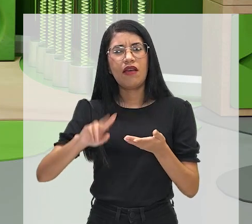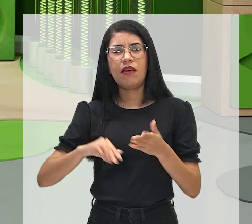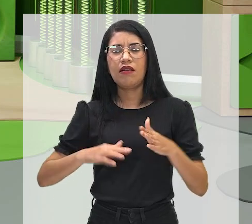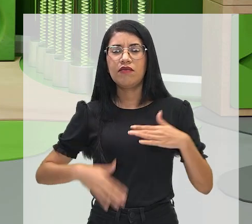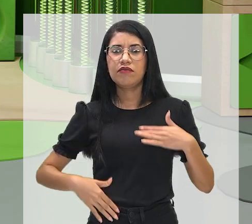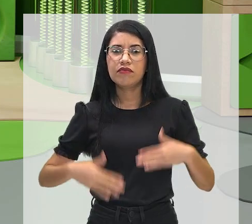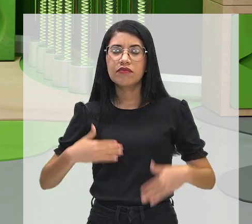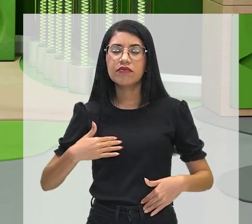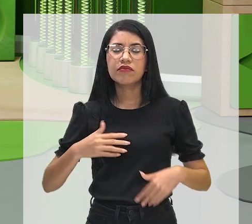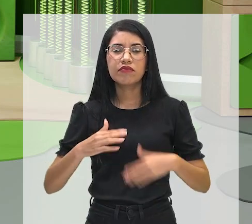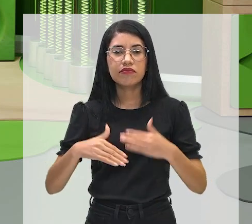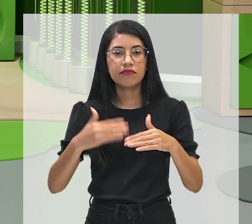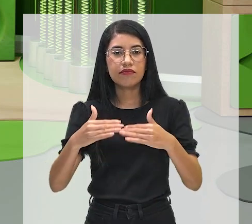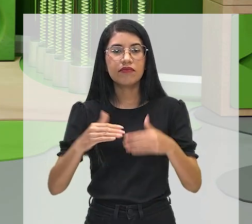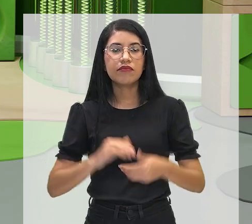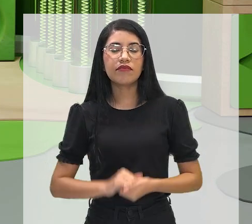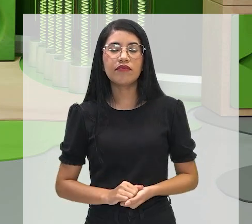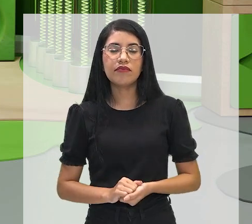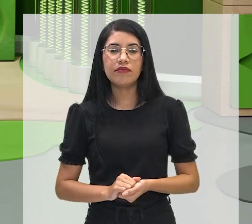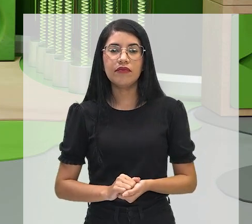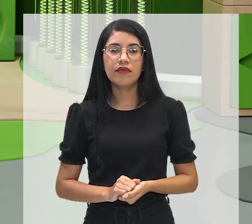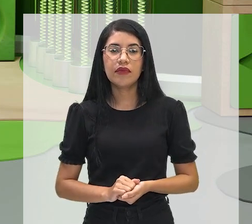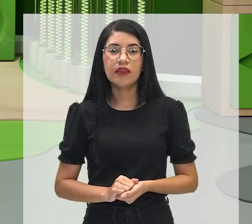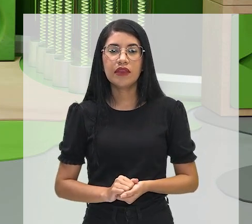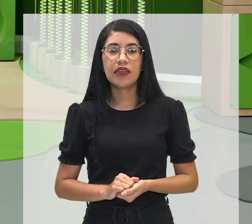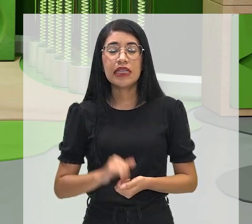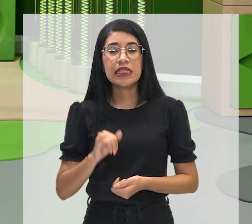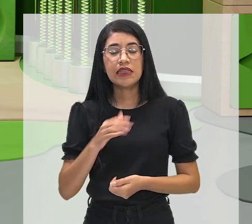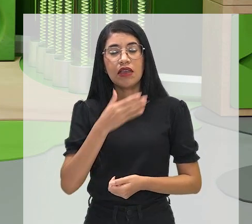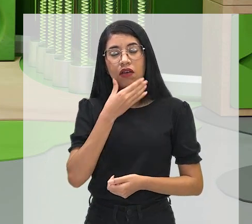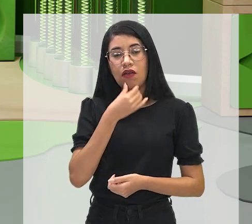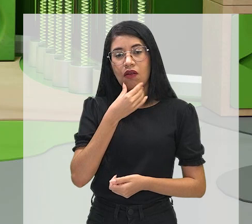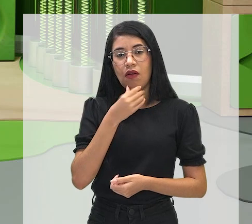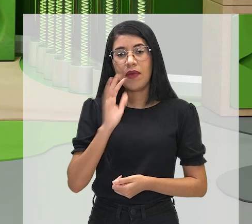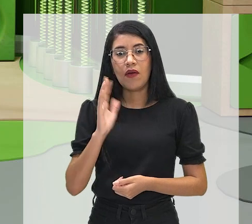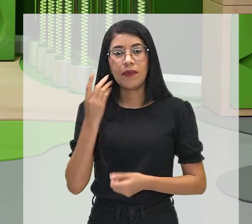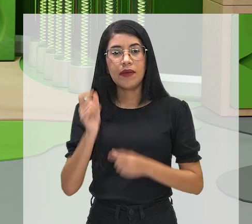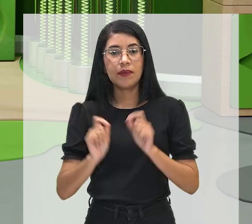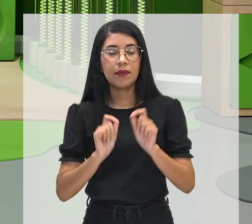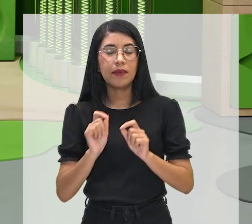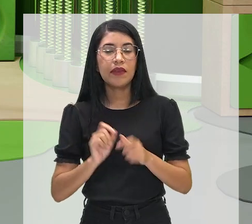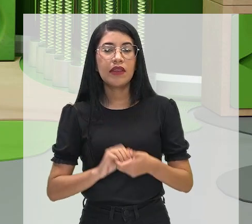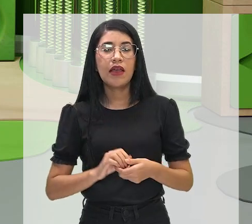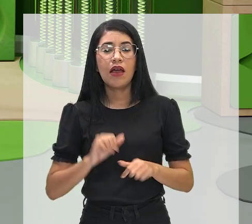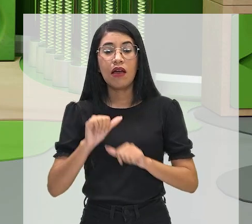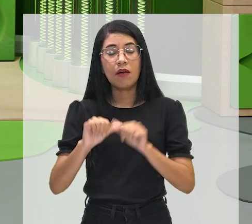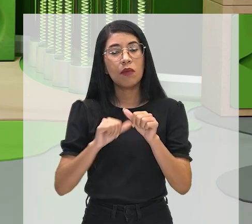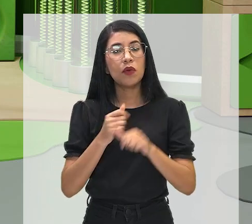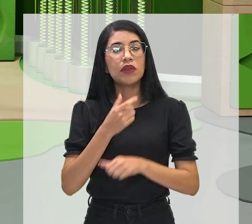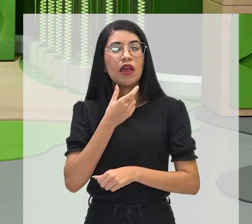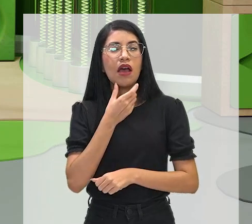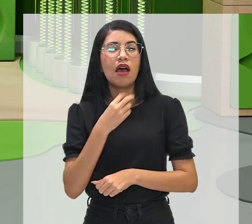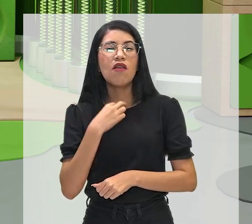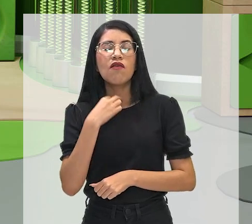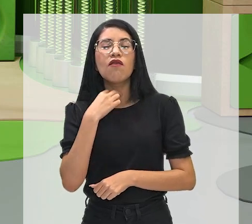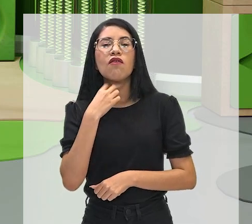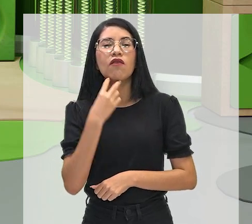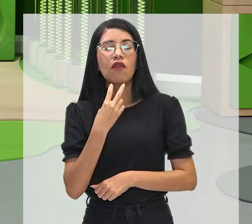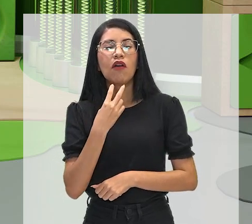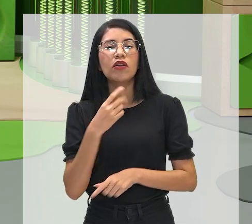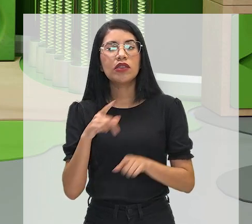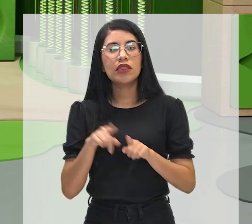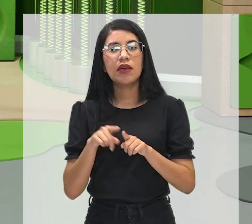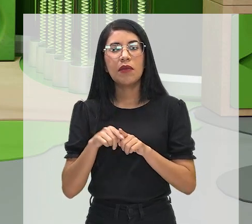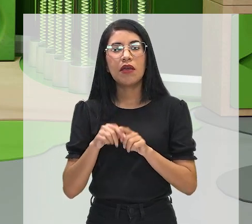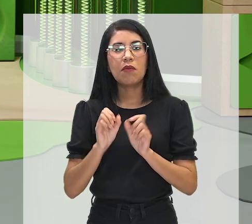diversas mudanças. No caso aí dos indivíduos do sexo masculino, ocorre alteração na voz, que se torna cada vez